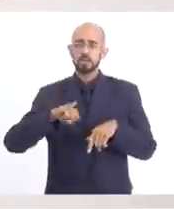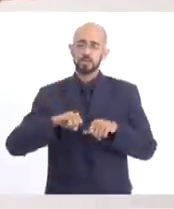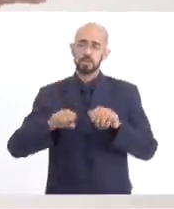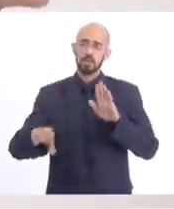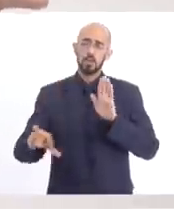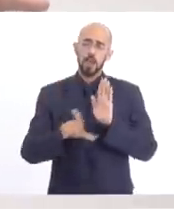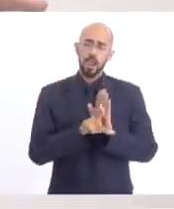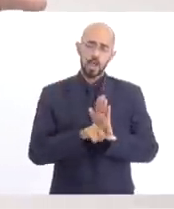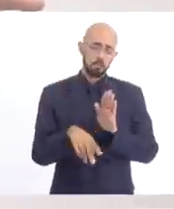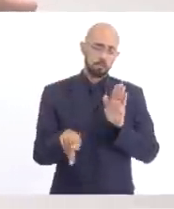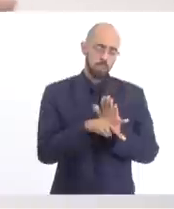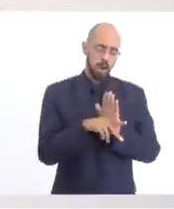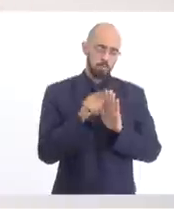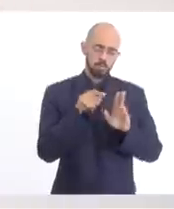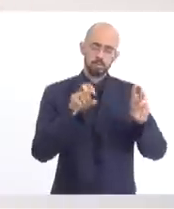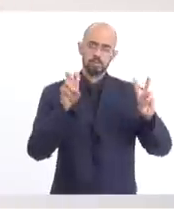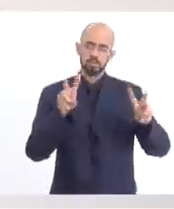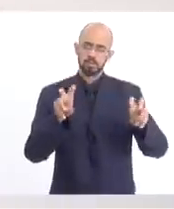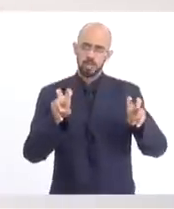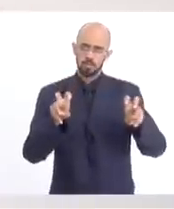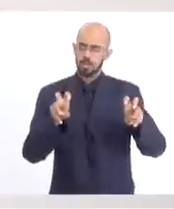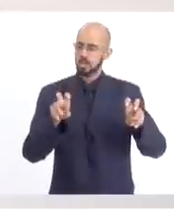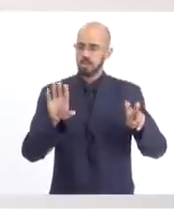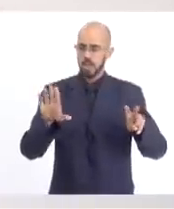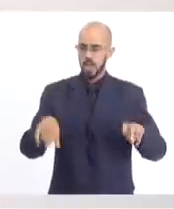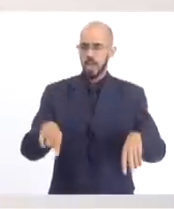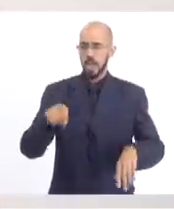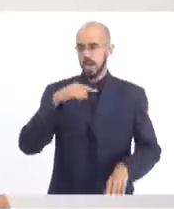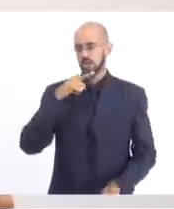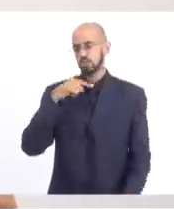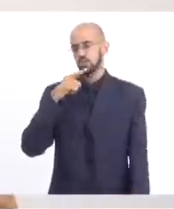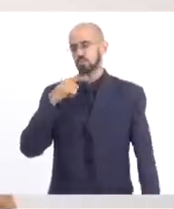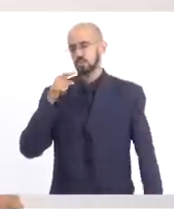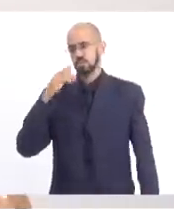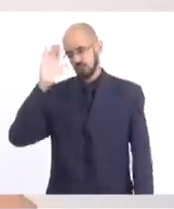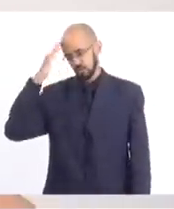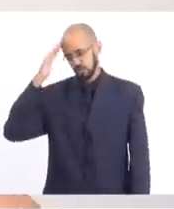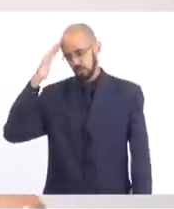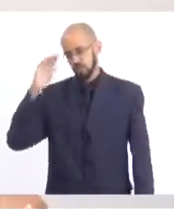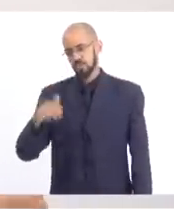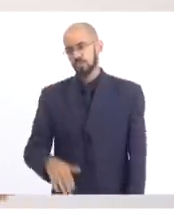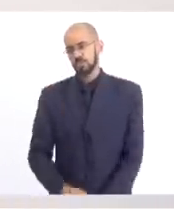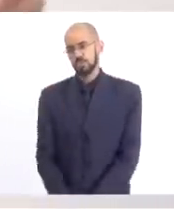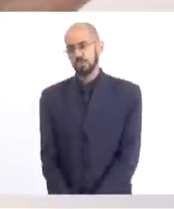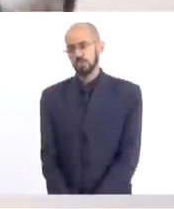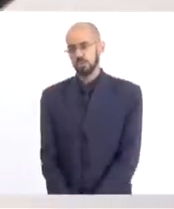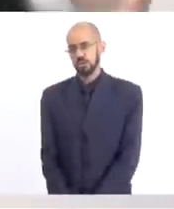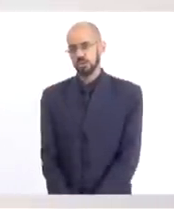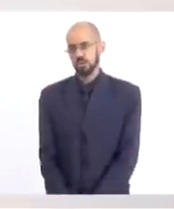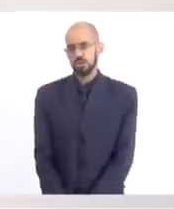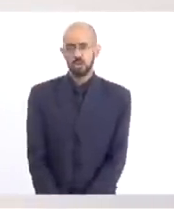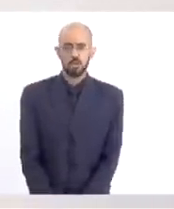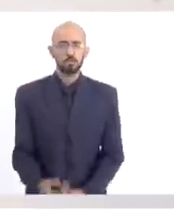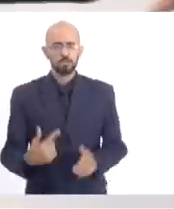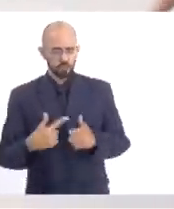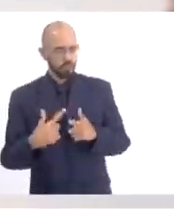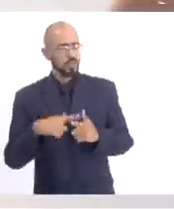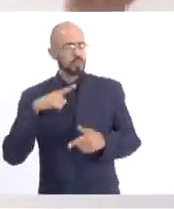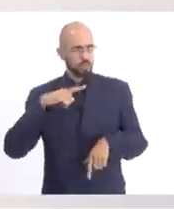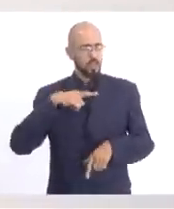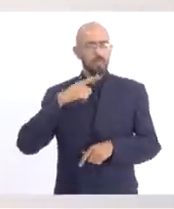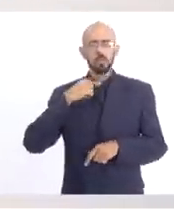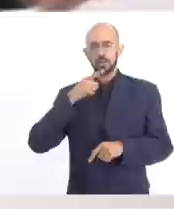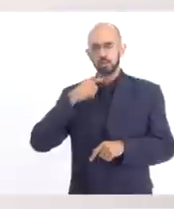específica sobre o tema. É só isso. Entende? É porque tem uma dúvida, sim,